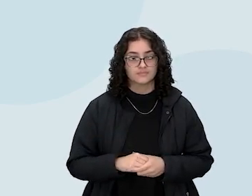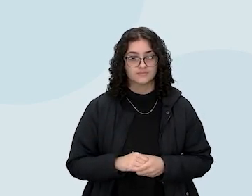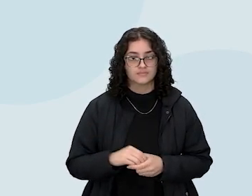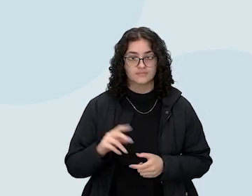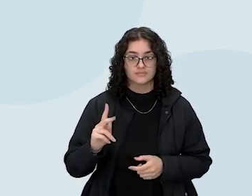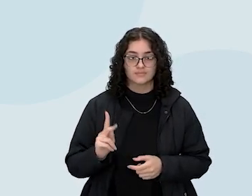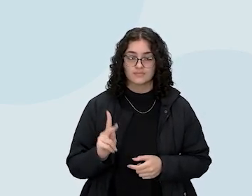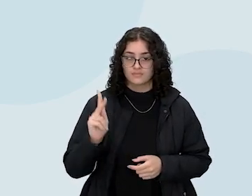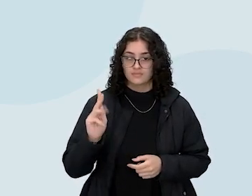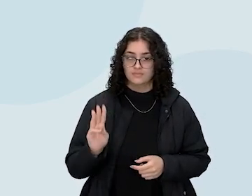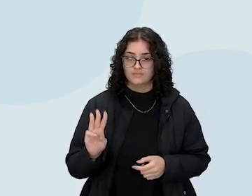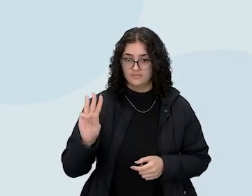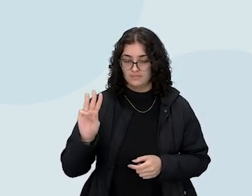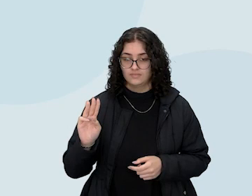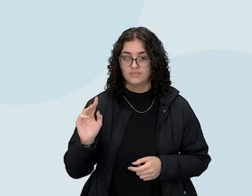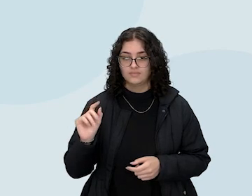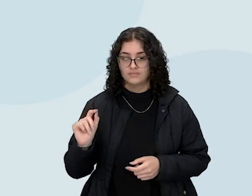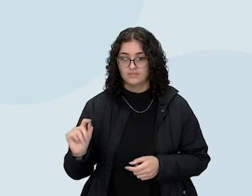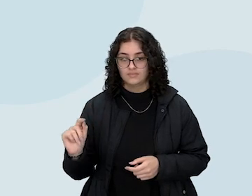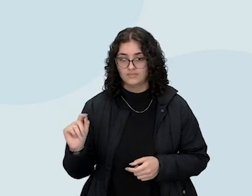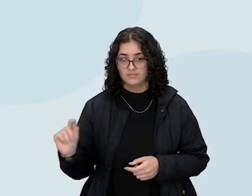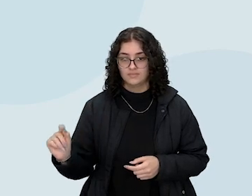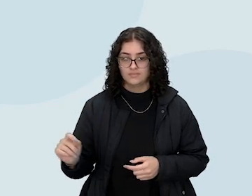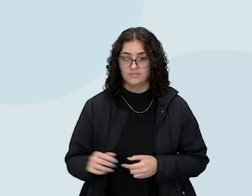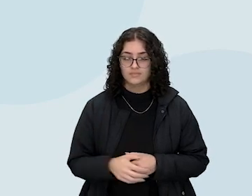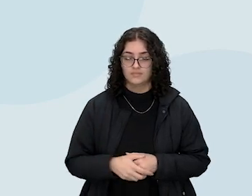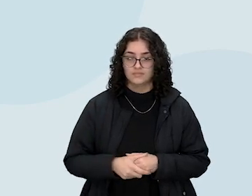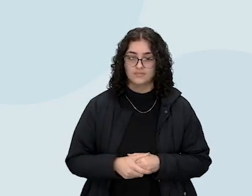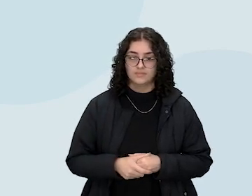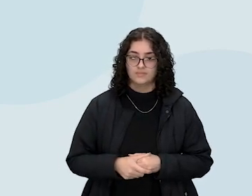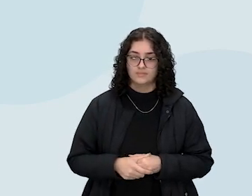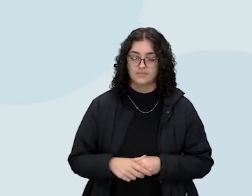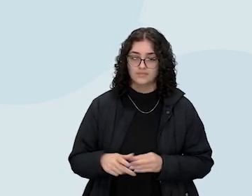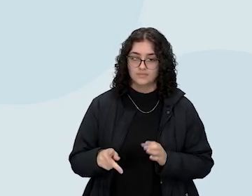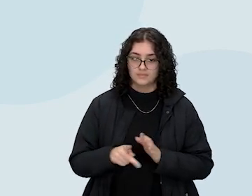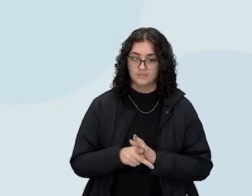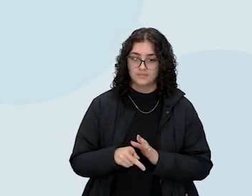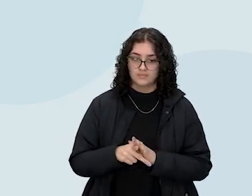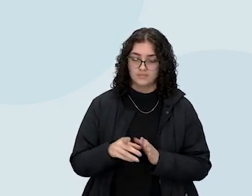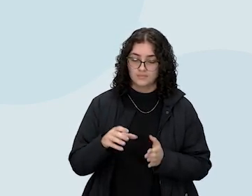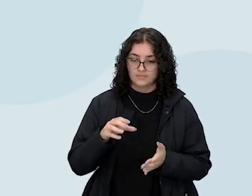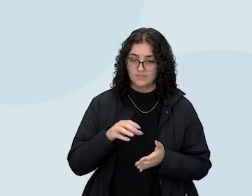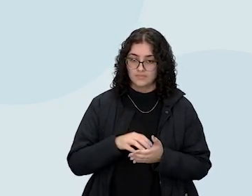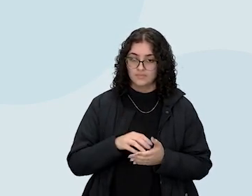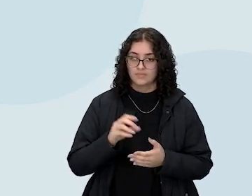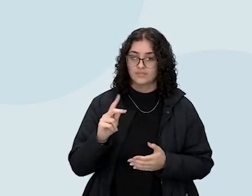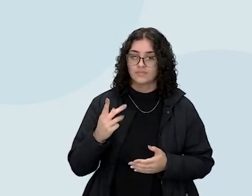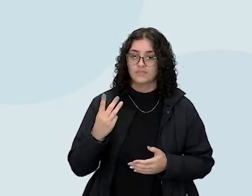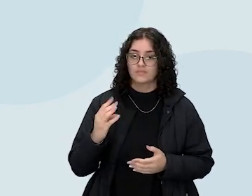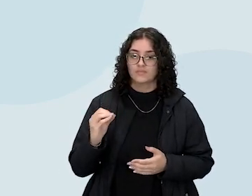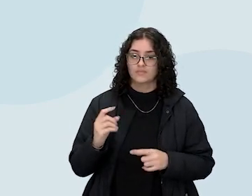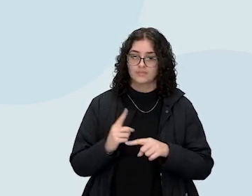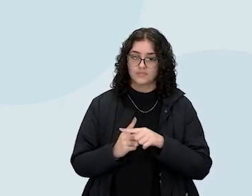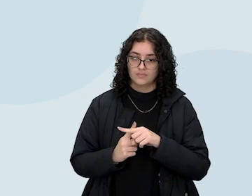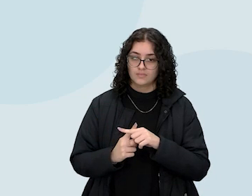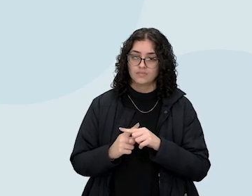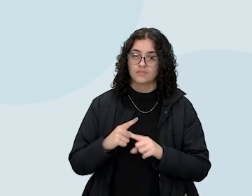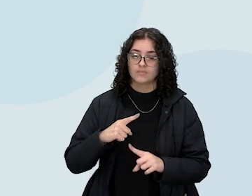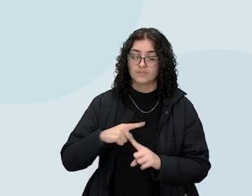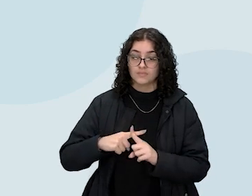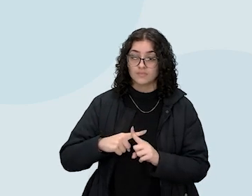Kw, que é a concentração de H3O+, vezes